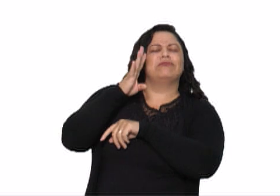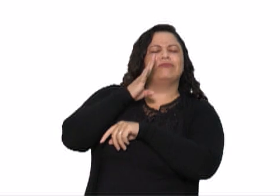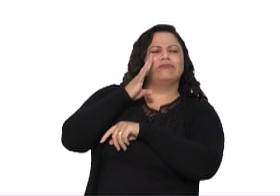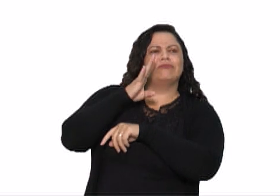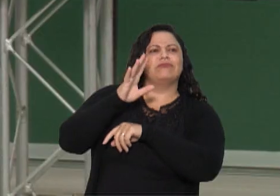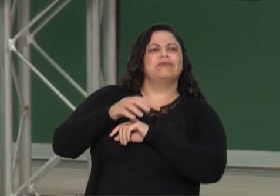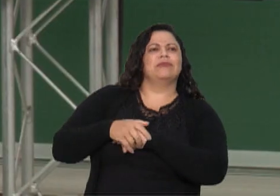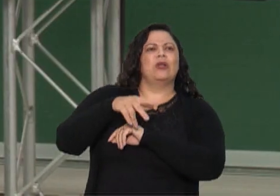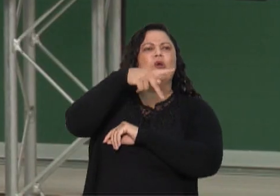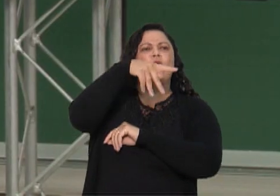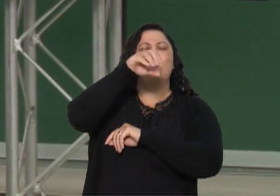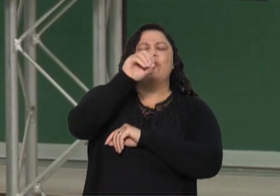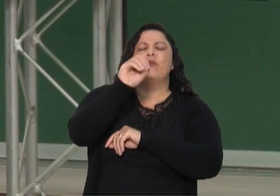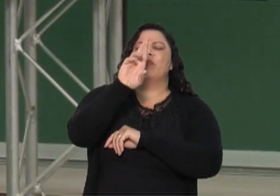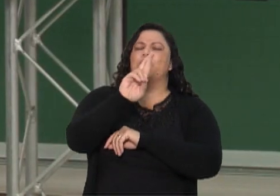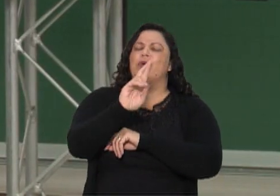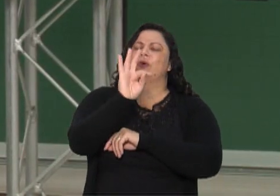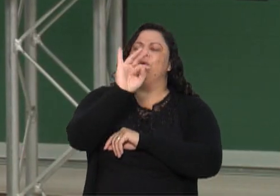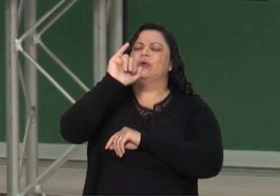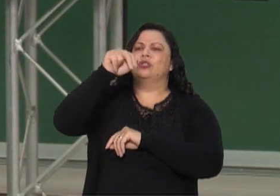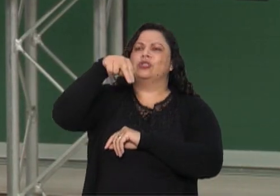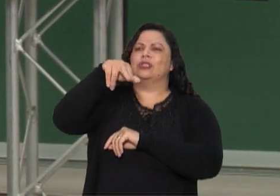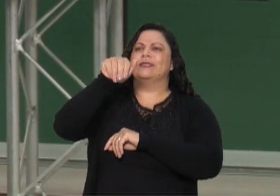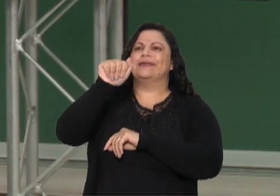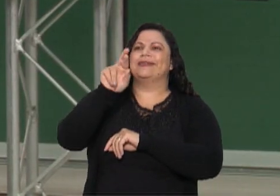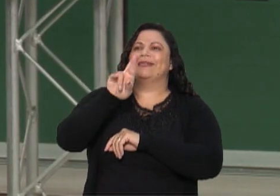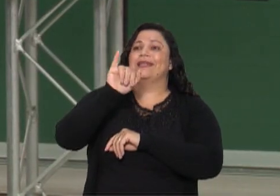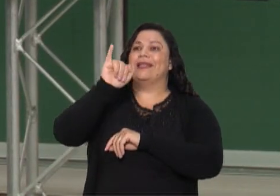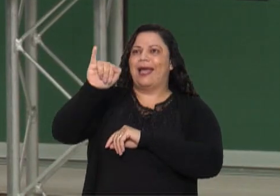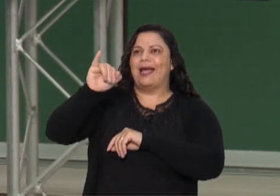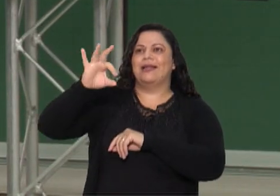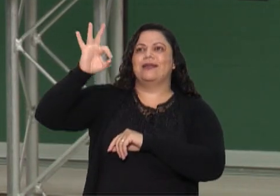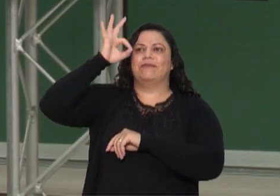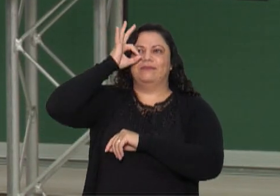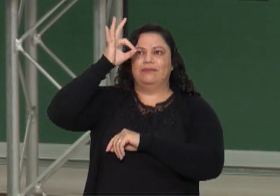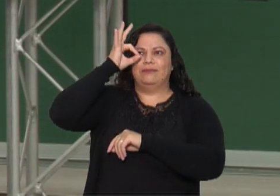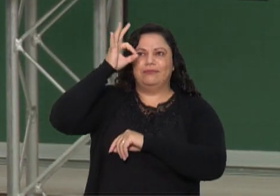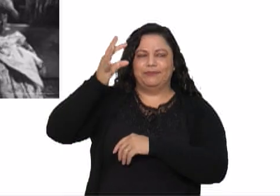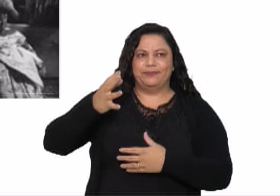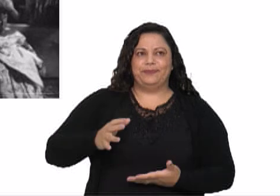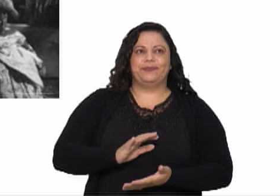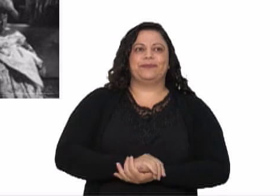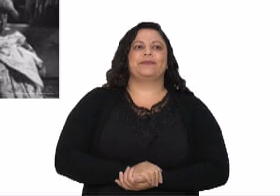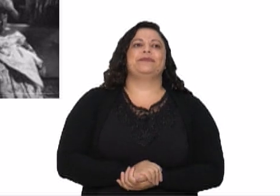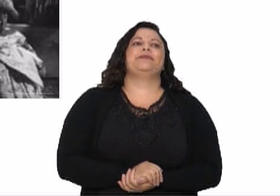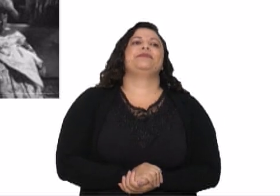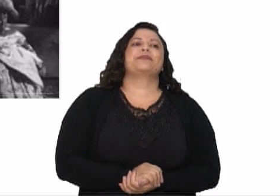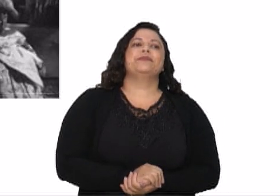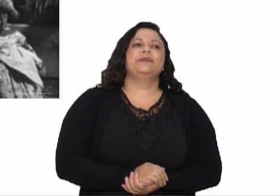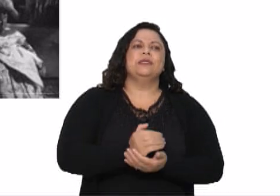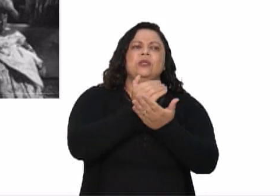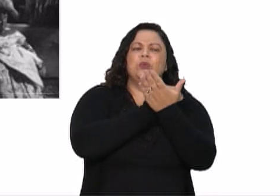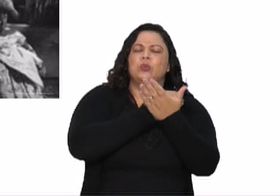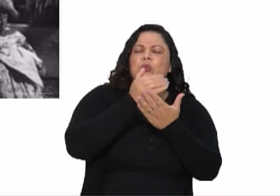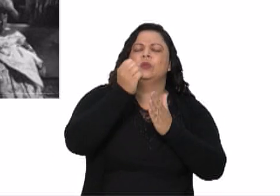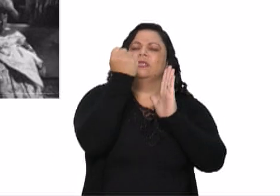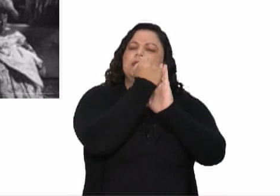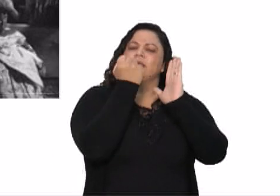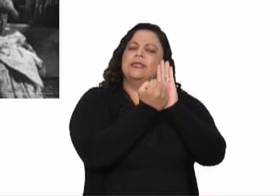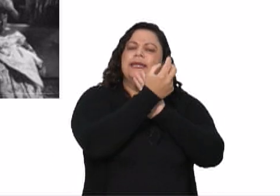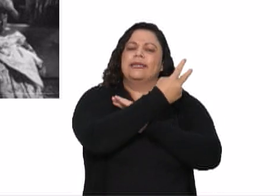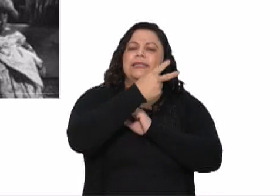conhecerem a pessoa Cândido Portinari, certo? Vamos em frente. Olha só, no início da década de